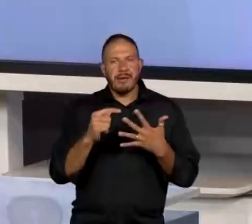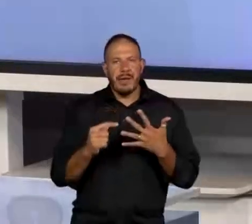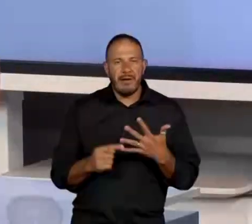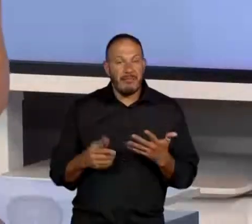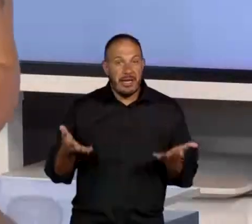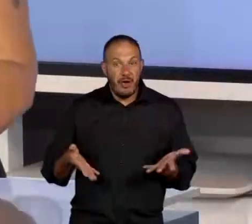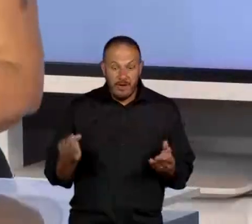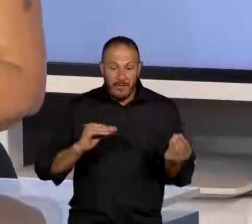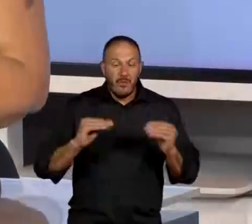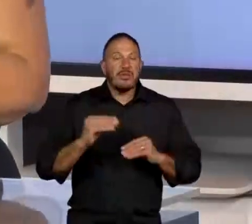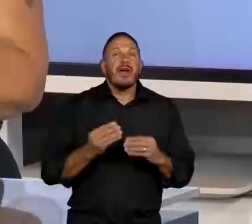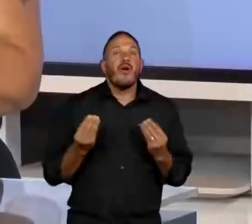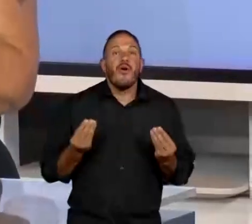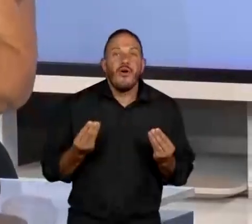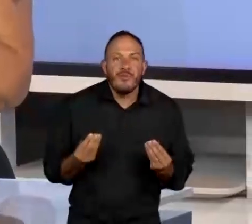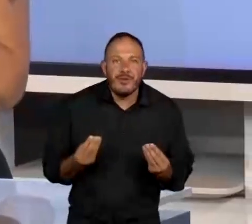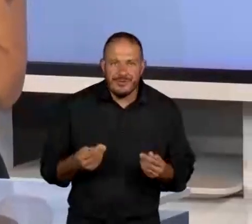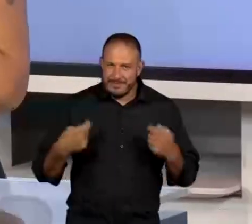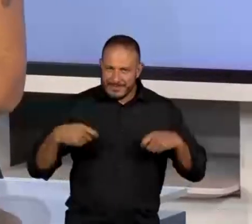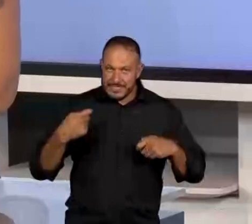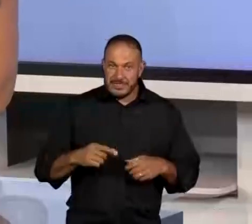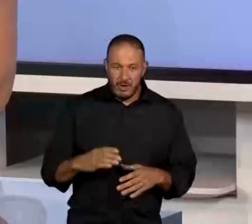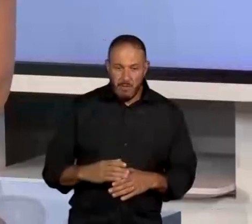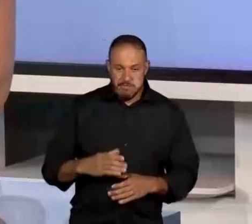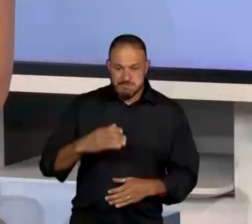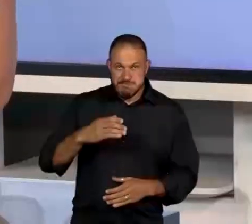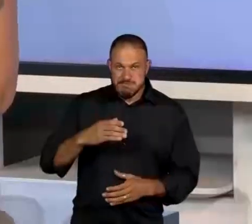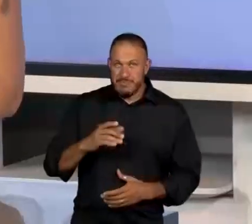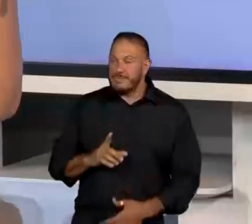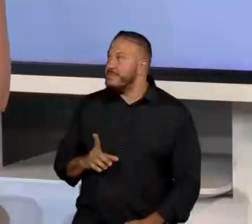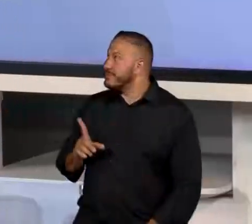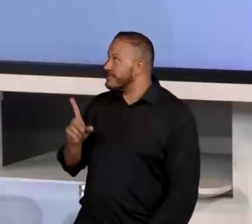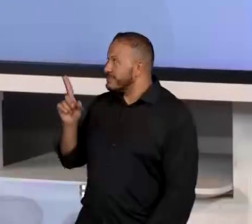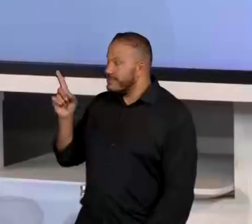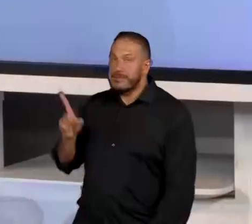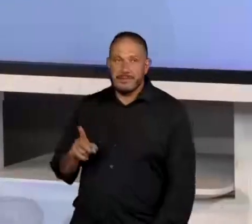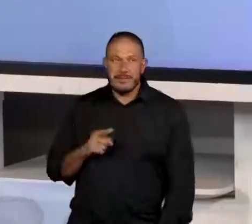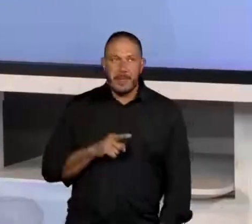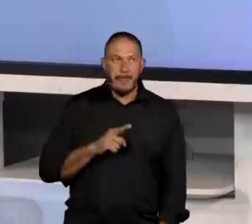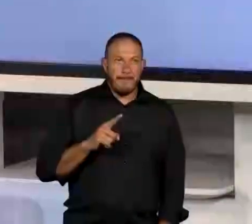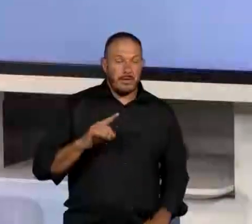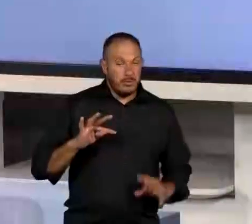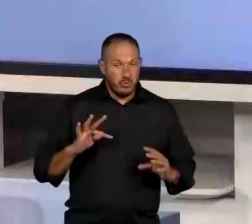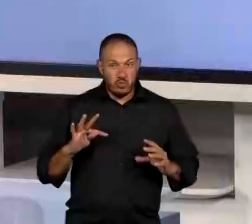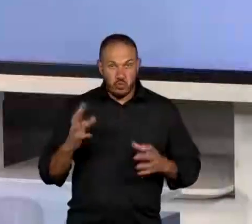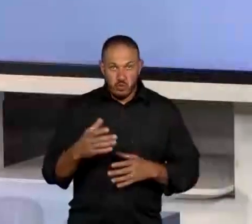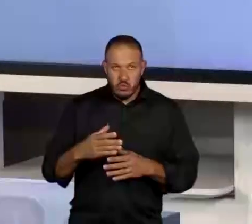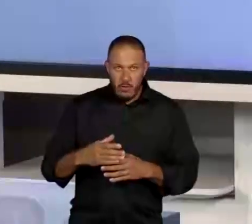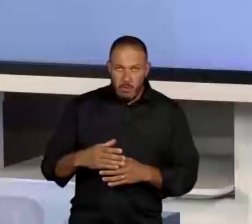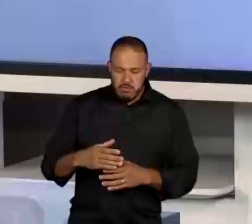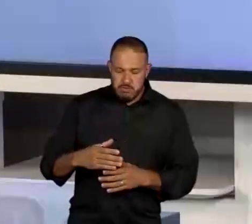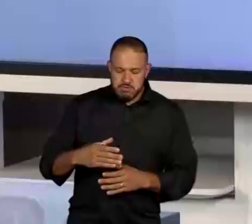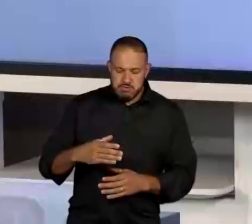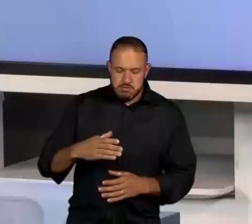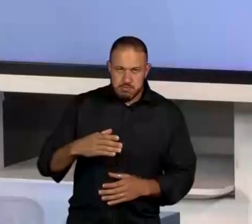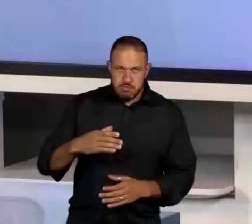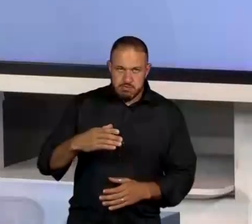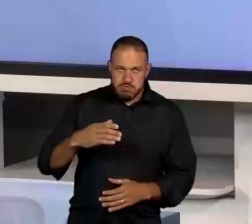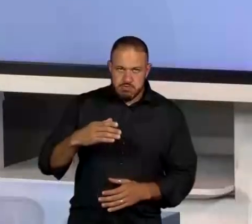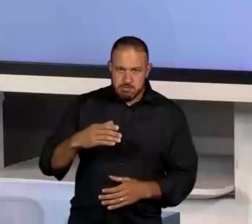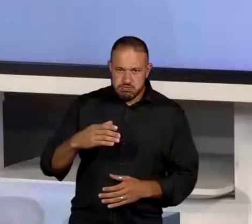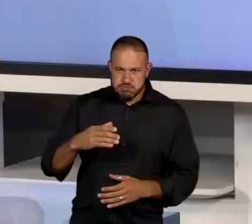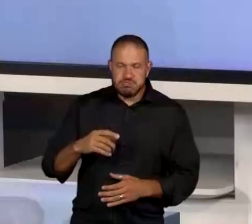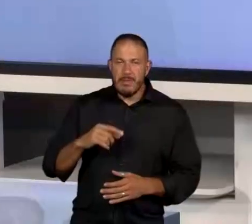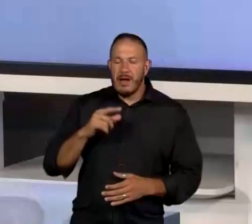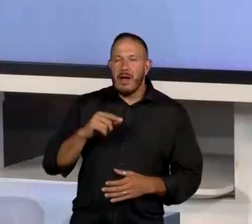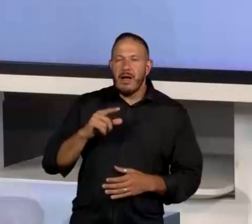que eu preciso fazer? Essa parte aqui é onde vai ficar todo o líquido que sai aqui pelo